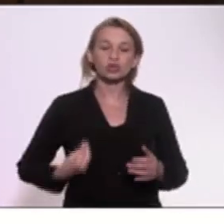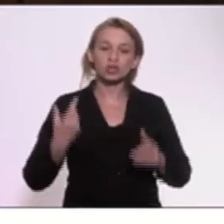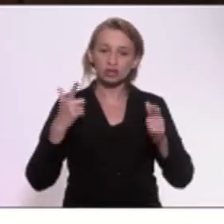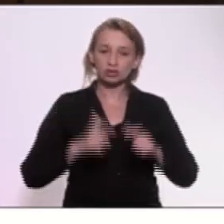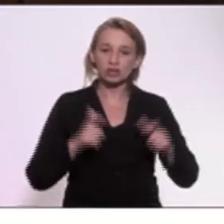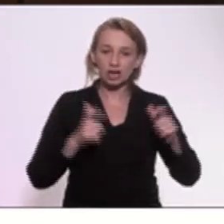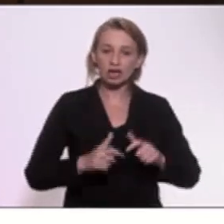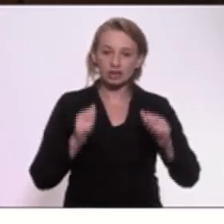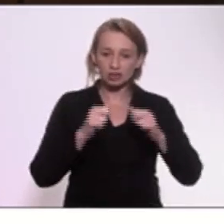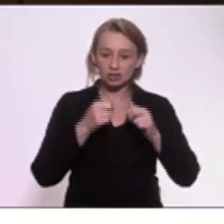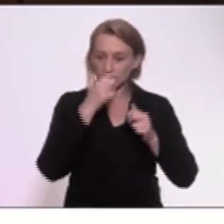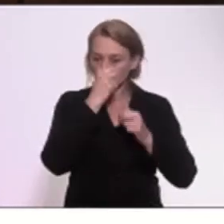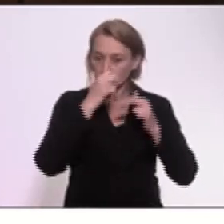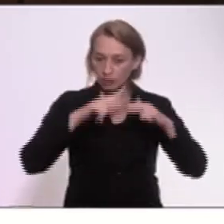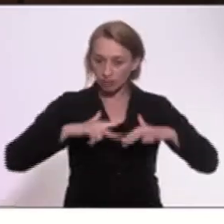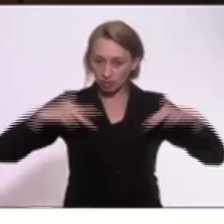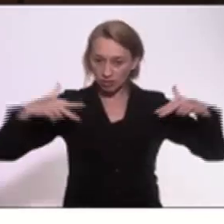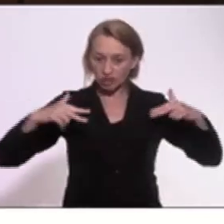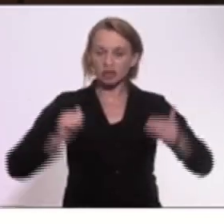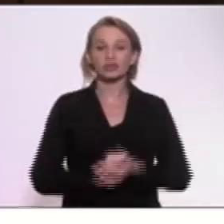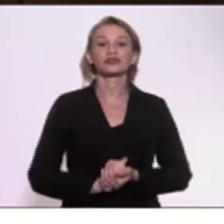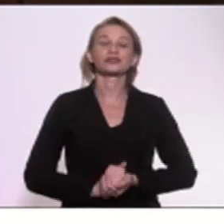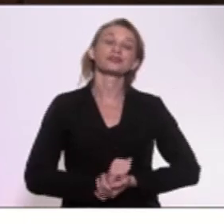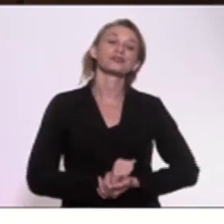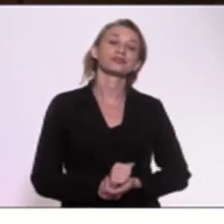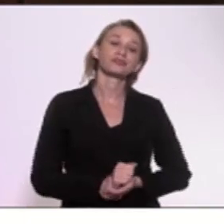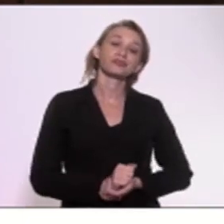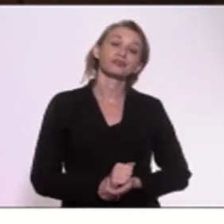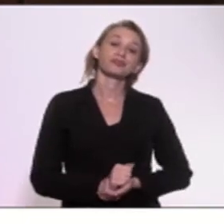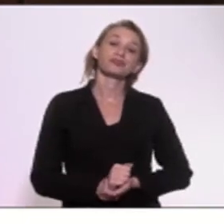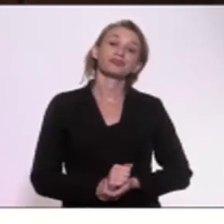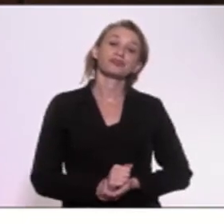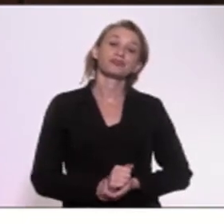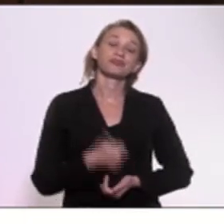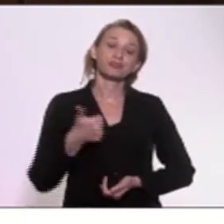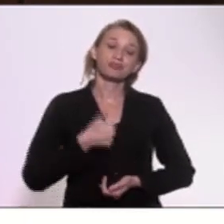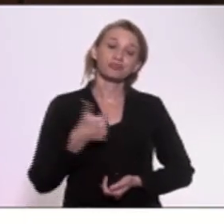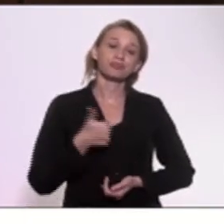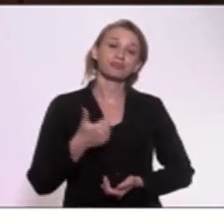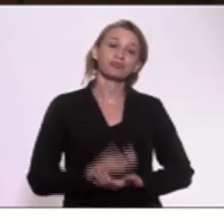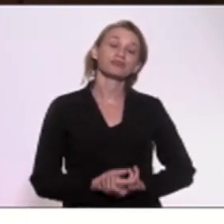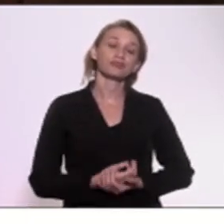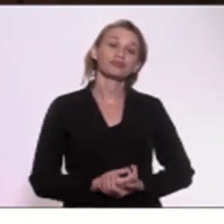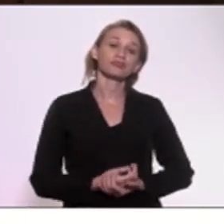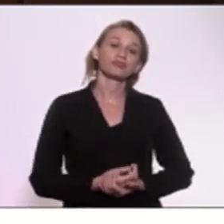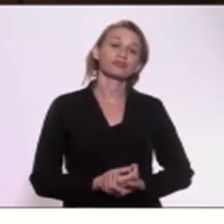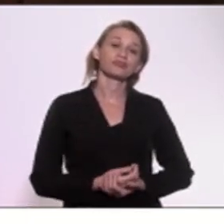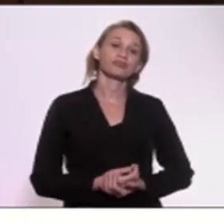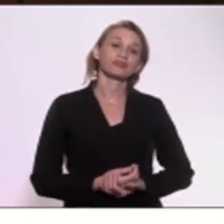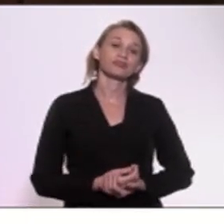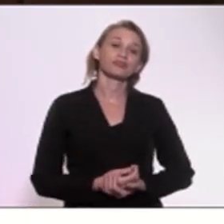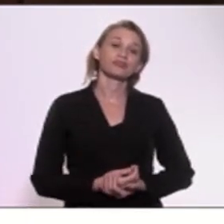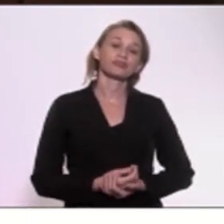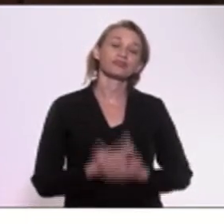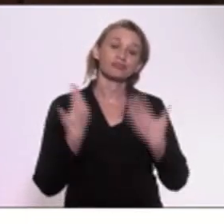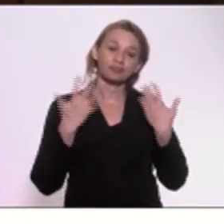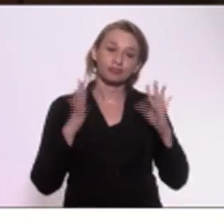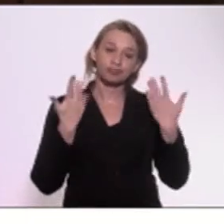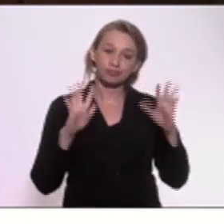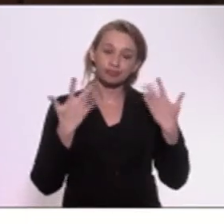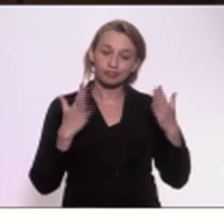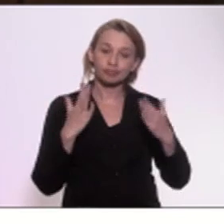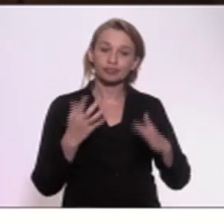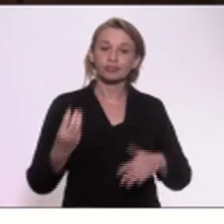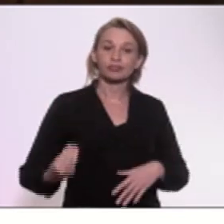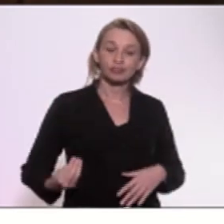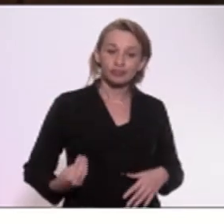nas galerias, todos que nos assistem na TV Alerj. Em primeiro lugar, eu quero saudar aqui a presença, a